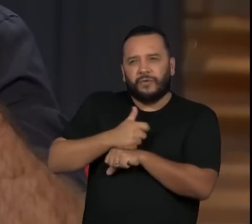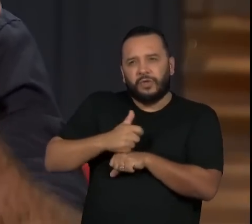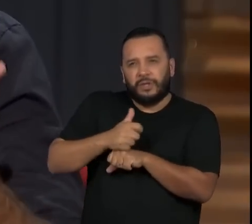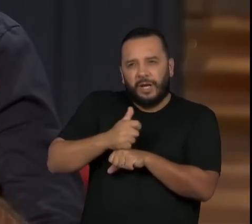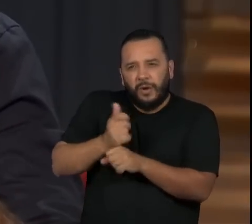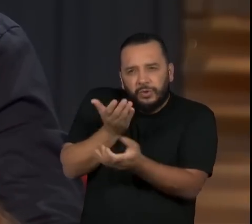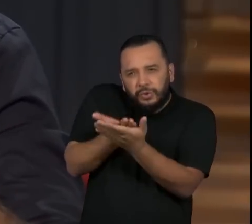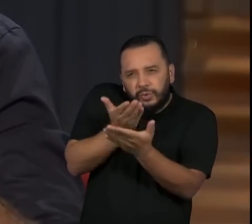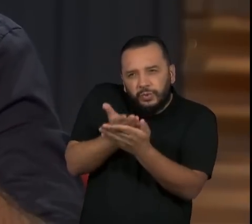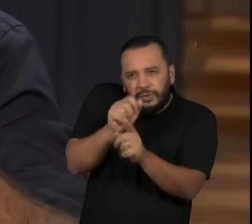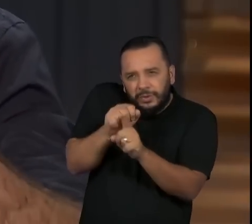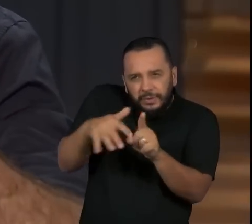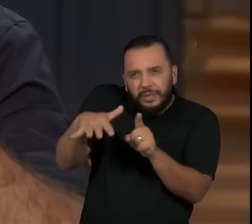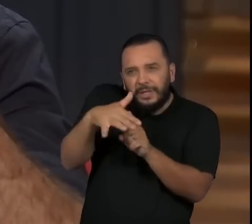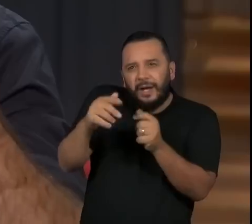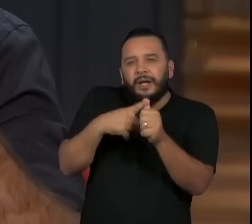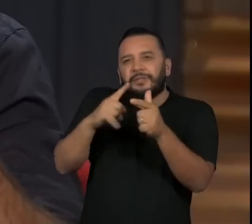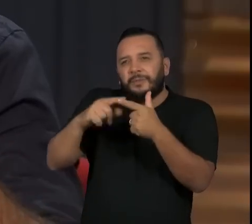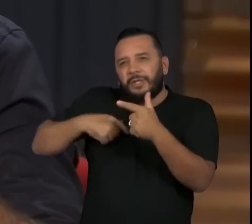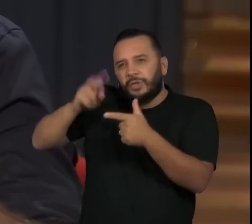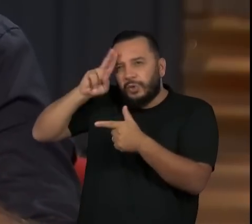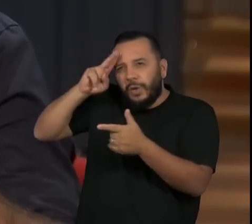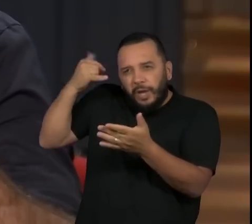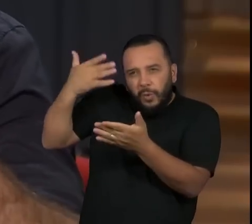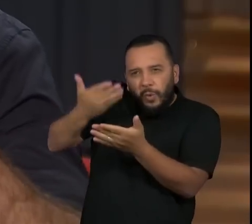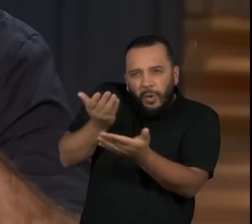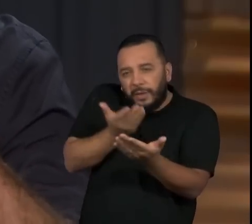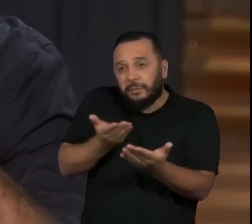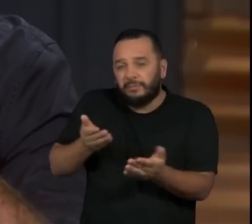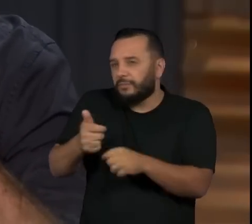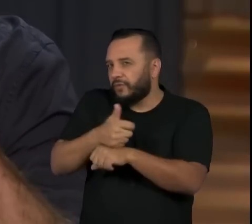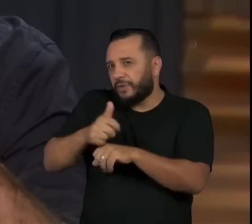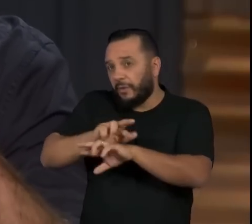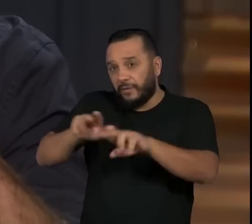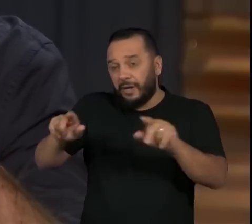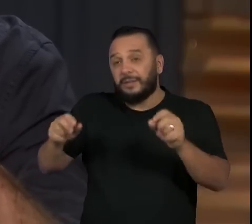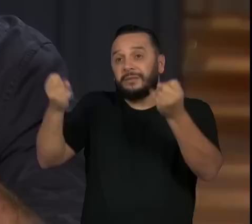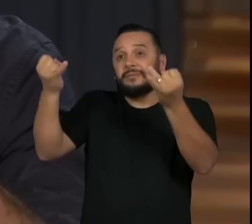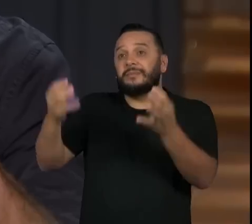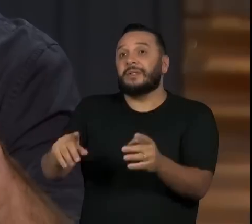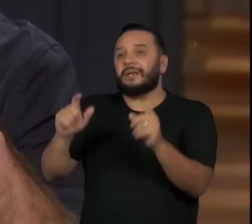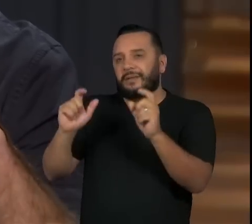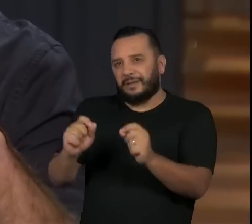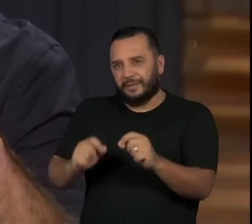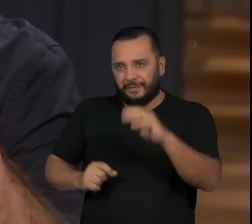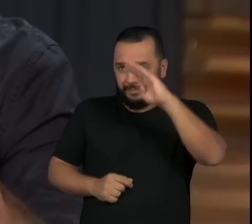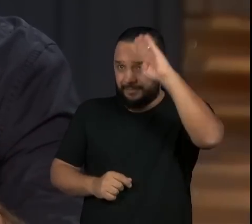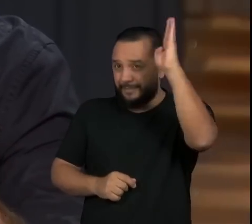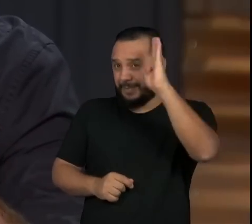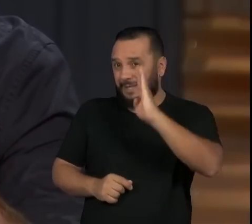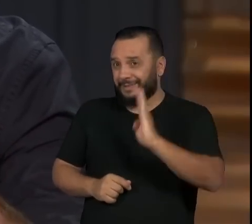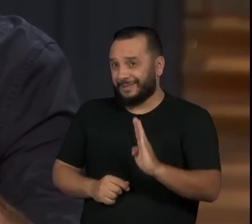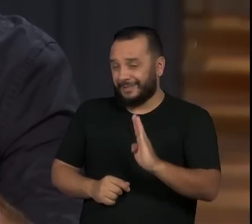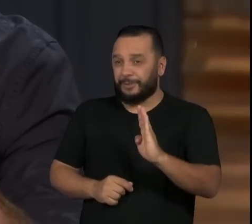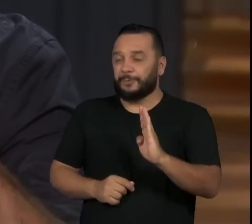nos lembram isso, enfim, desde sempre. O Brasil, ele não pode ser